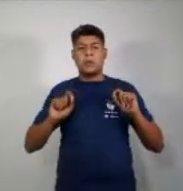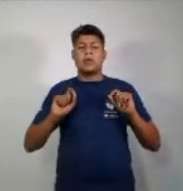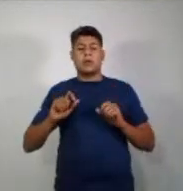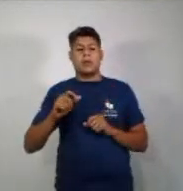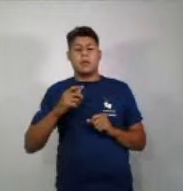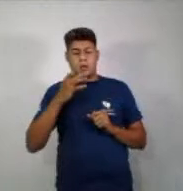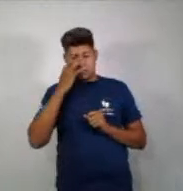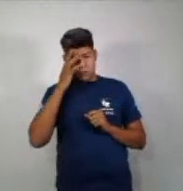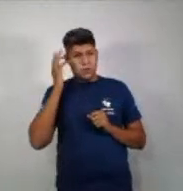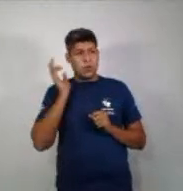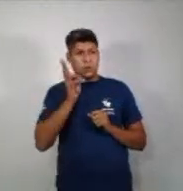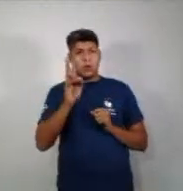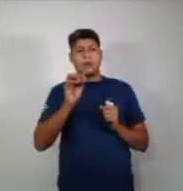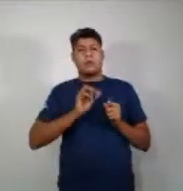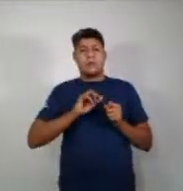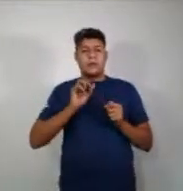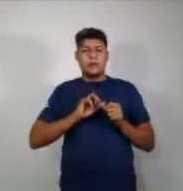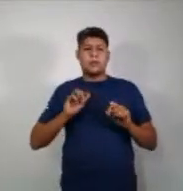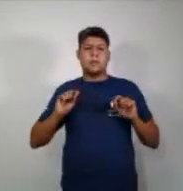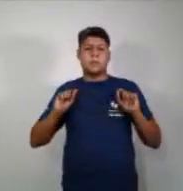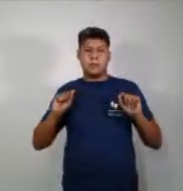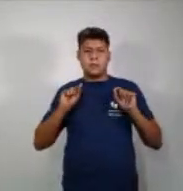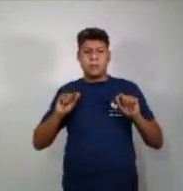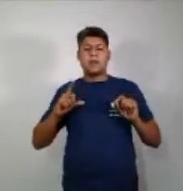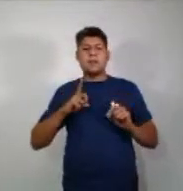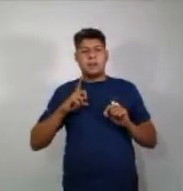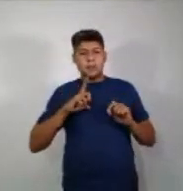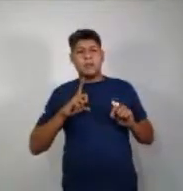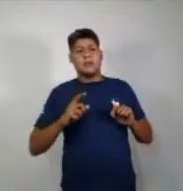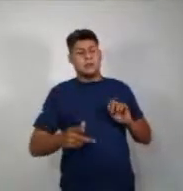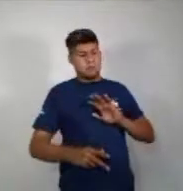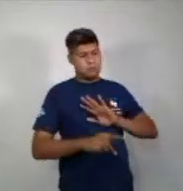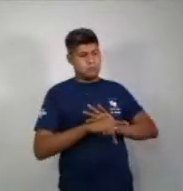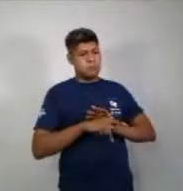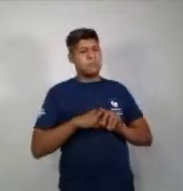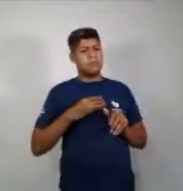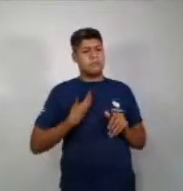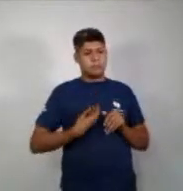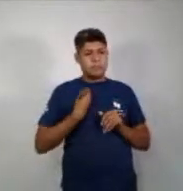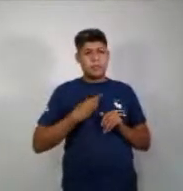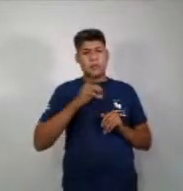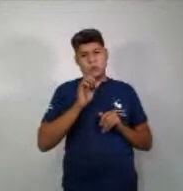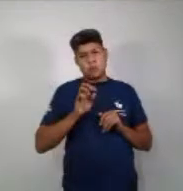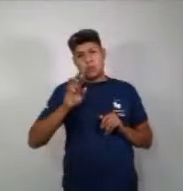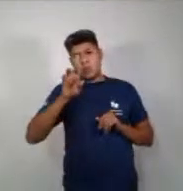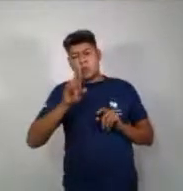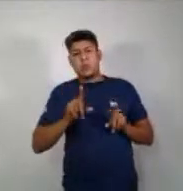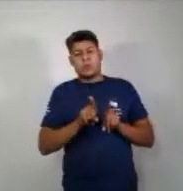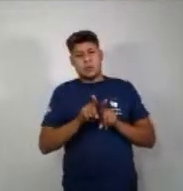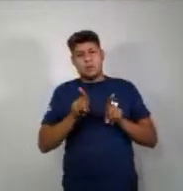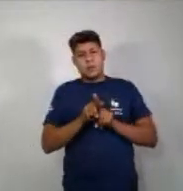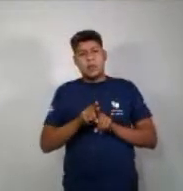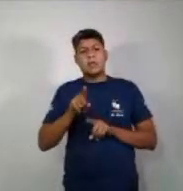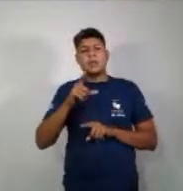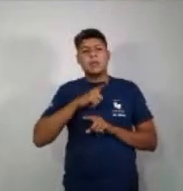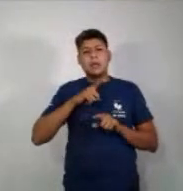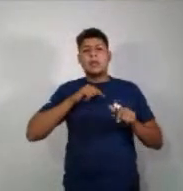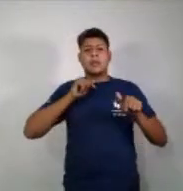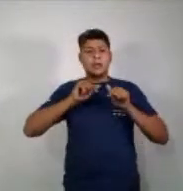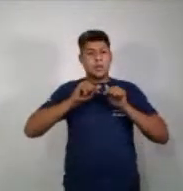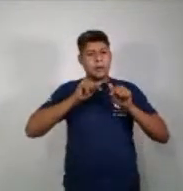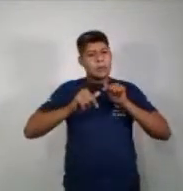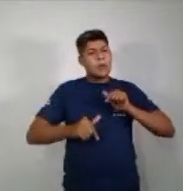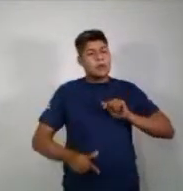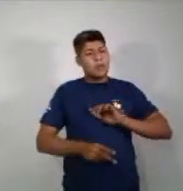fazendo depois, né? Assim, fez um mestrado sobre o Honeck, acho que fez um doutorado também, e tem um trabalho realmente